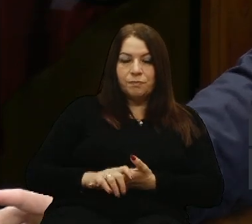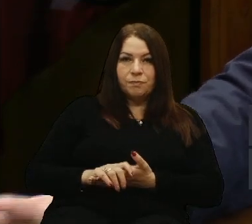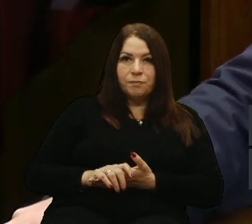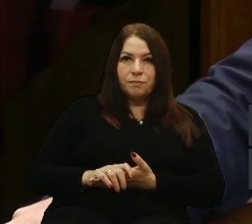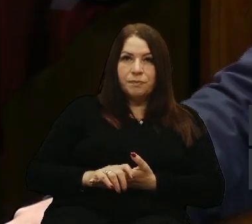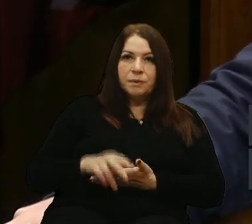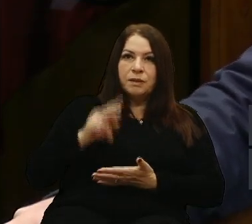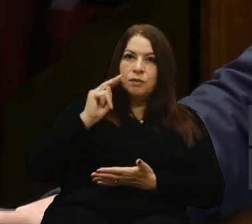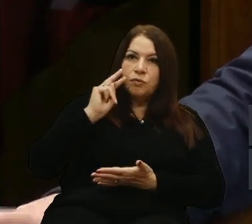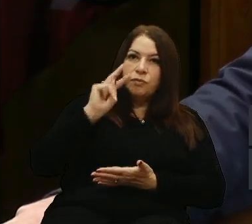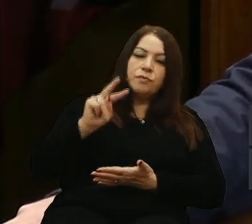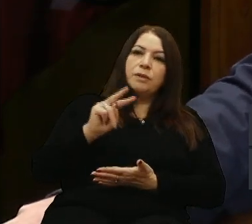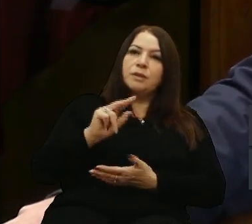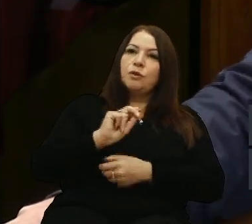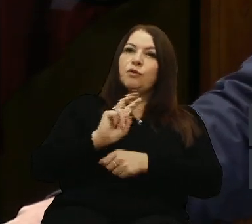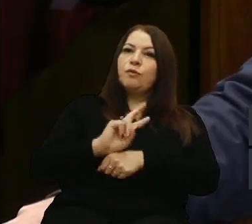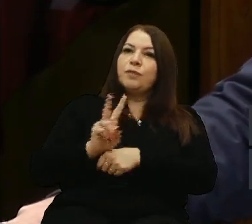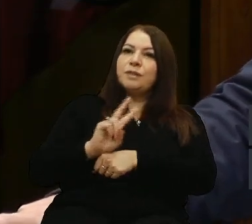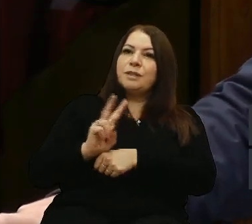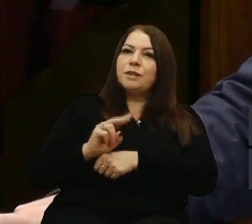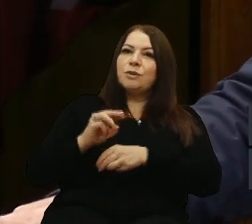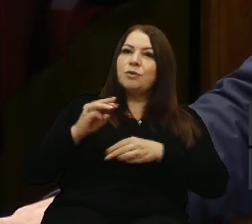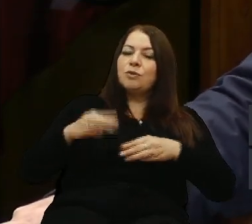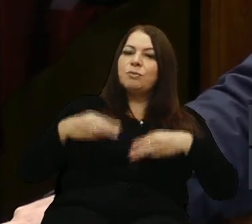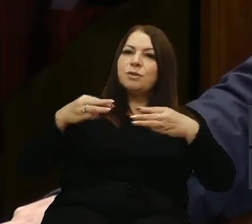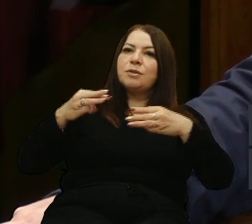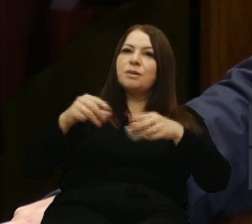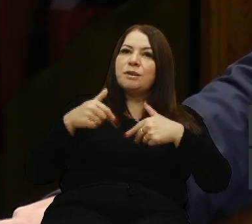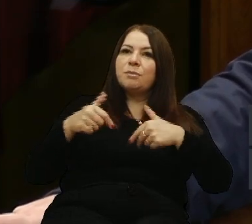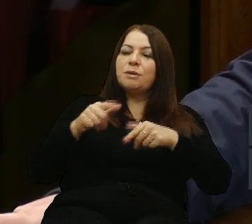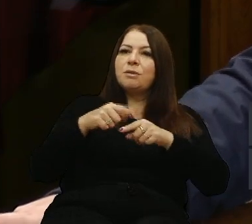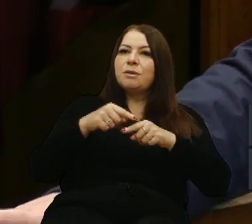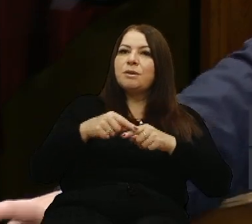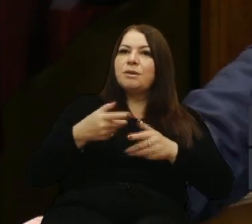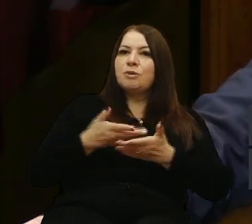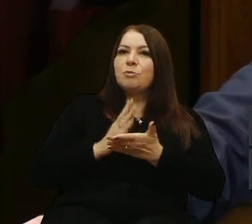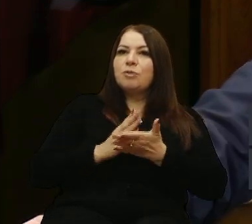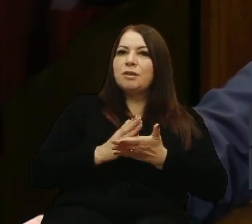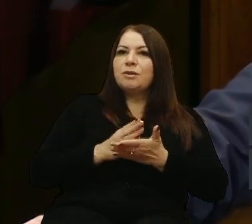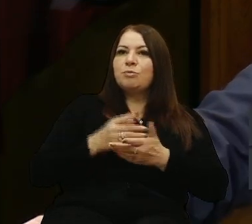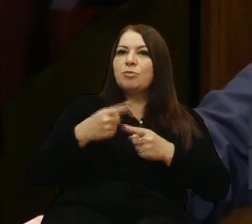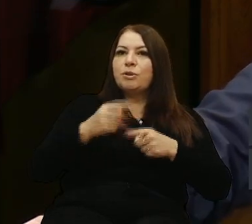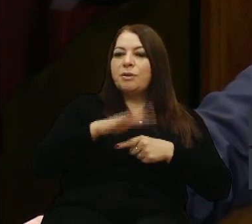Alguém já viu um fiscal do Ministério do Trabalho encher o saco porque uma criança está tirando lixo?